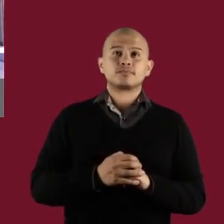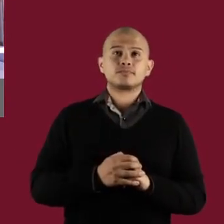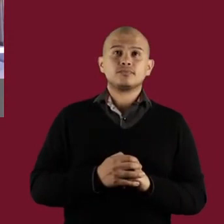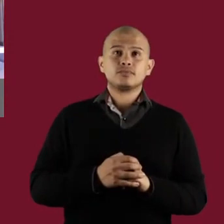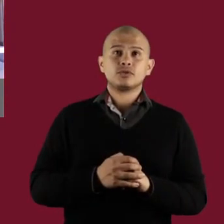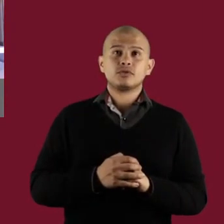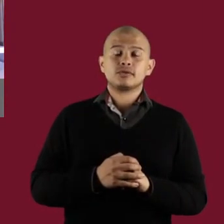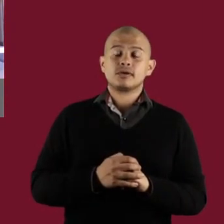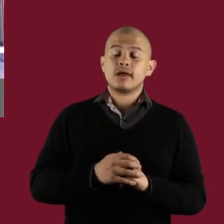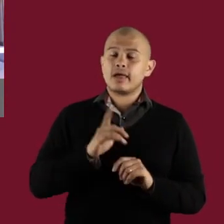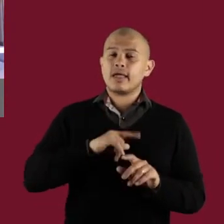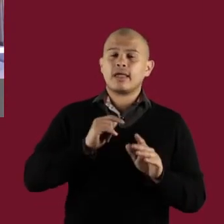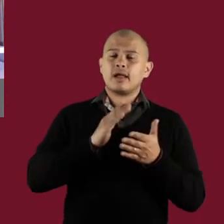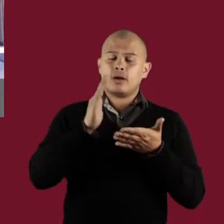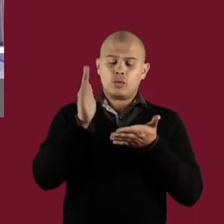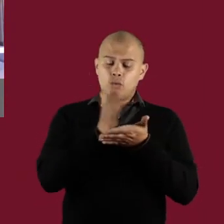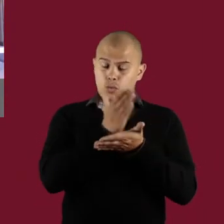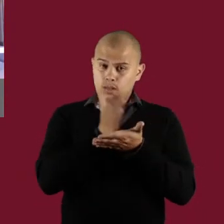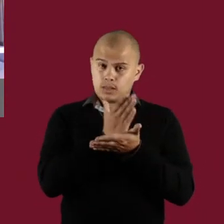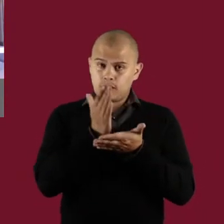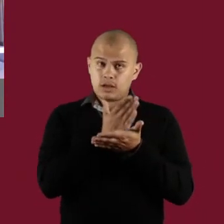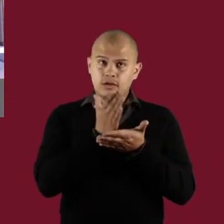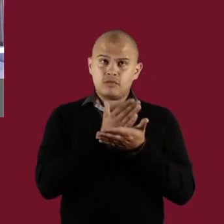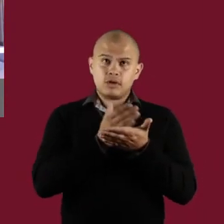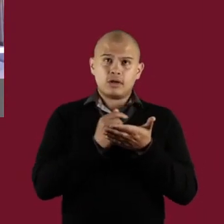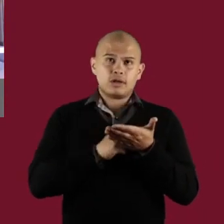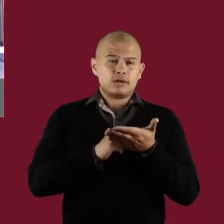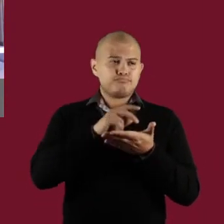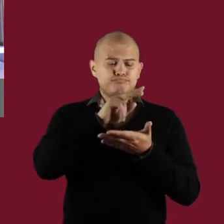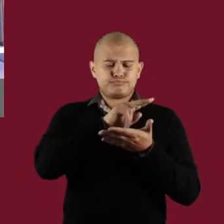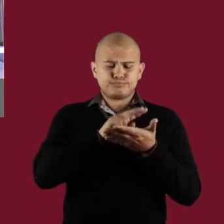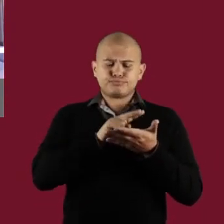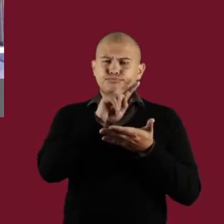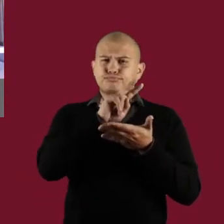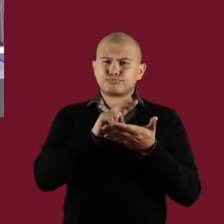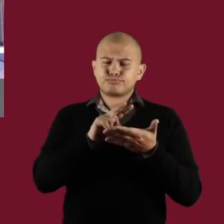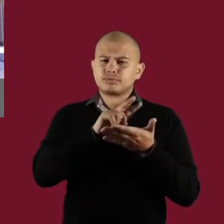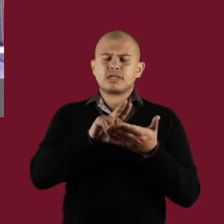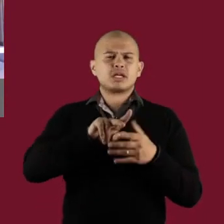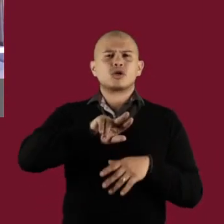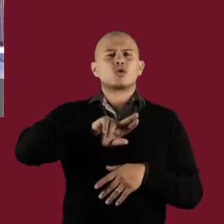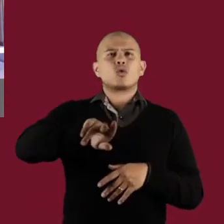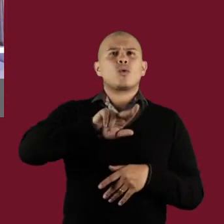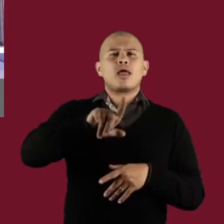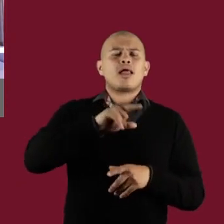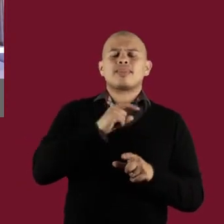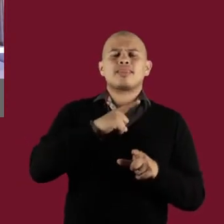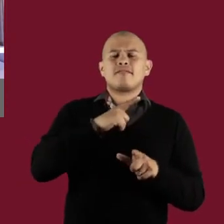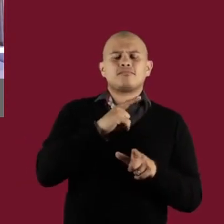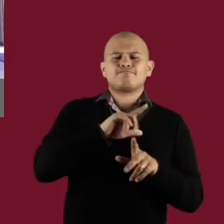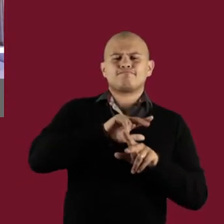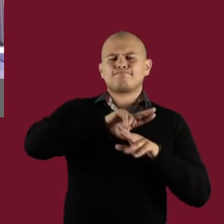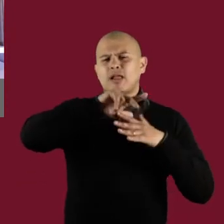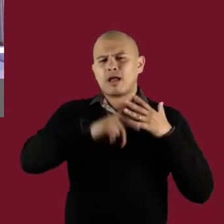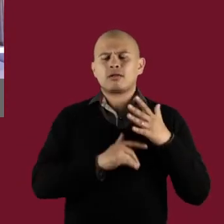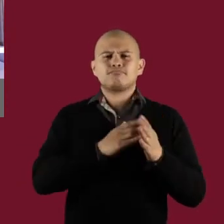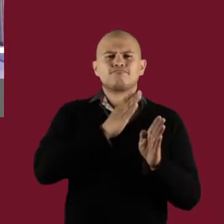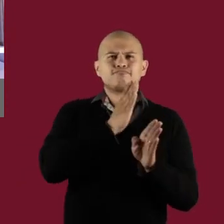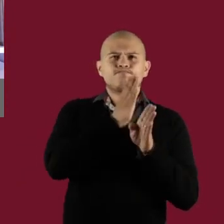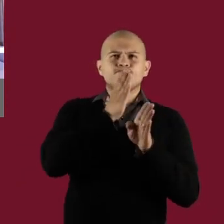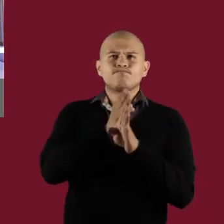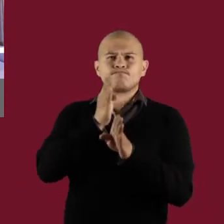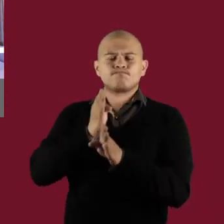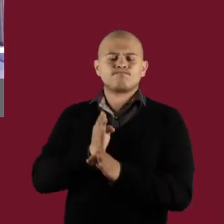um livro que não estava sendo projetado, foi uma descoberta que tivemos, mas depois vimos